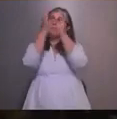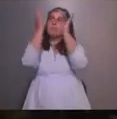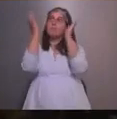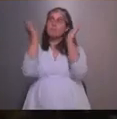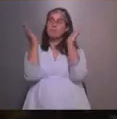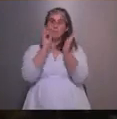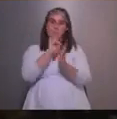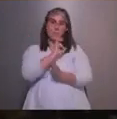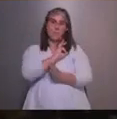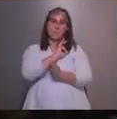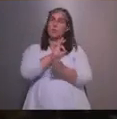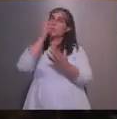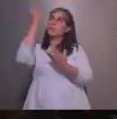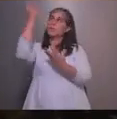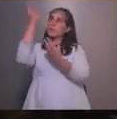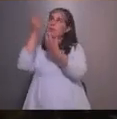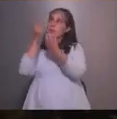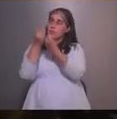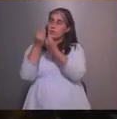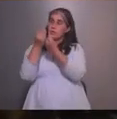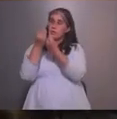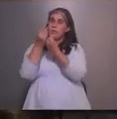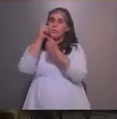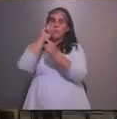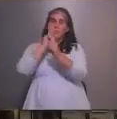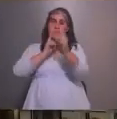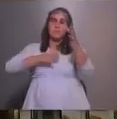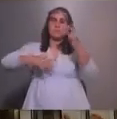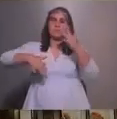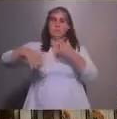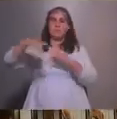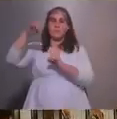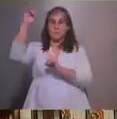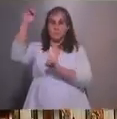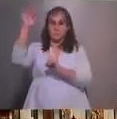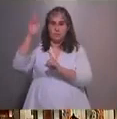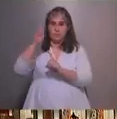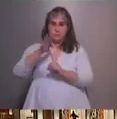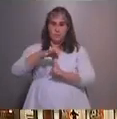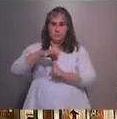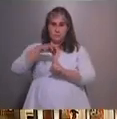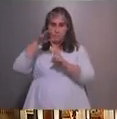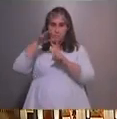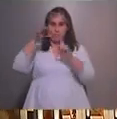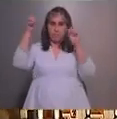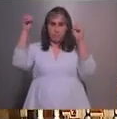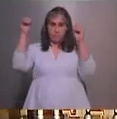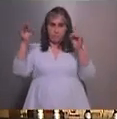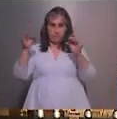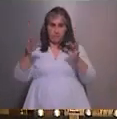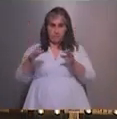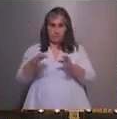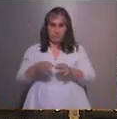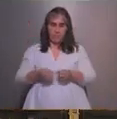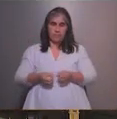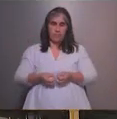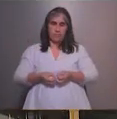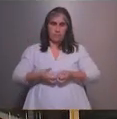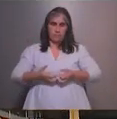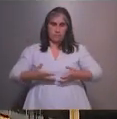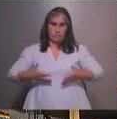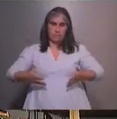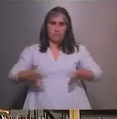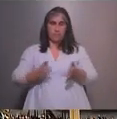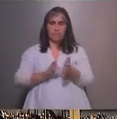de gracia, el Señor es contigo, bendita tú eres entre todas las mujeres y bendito es